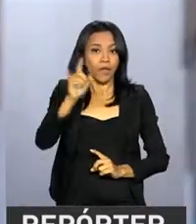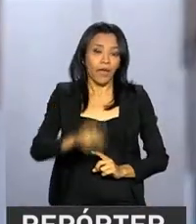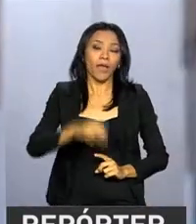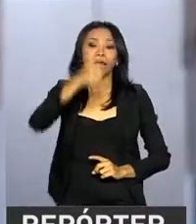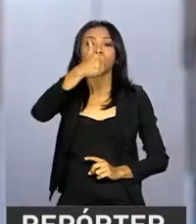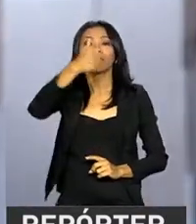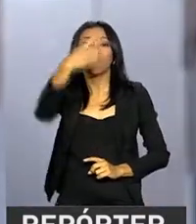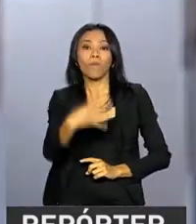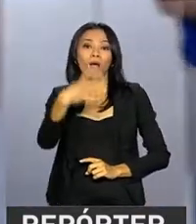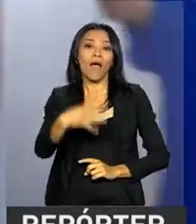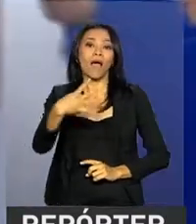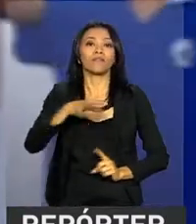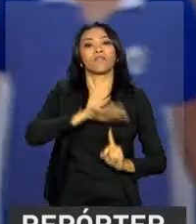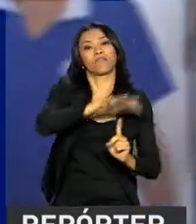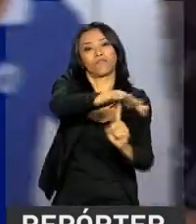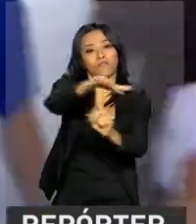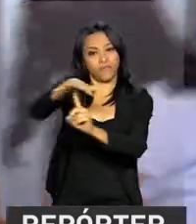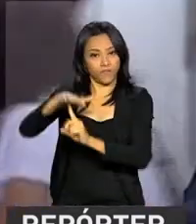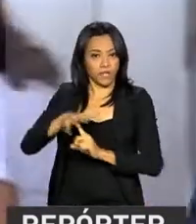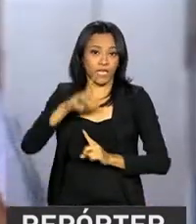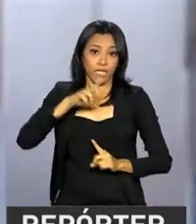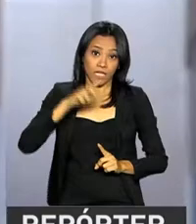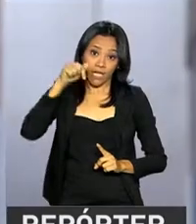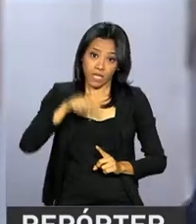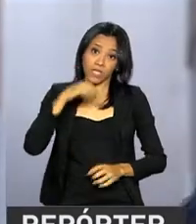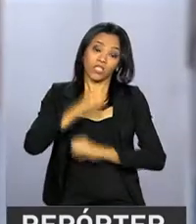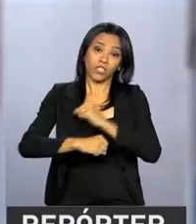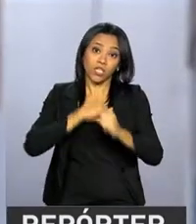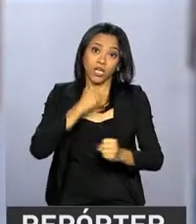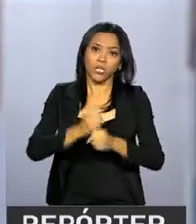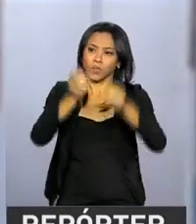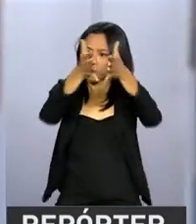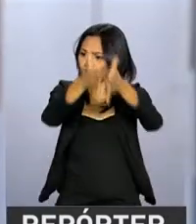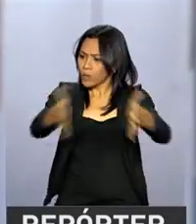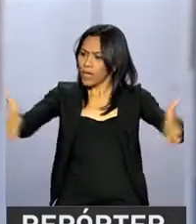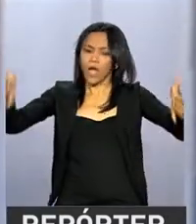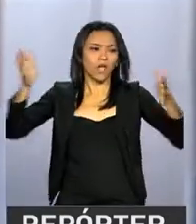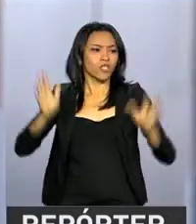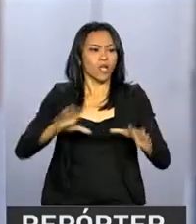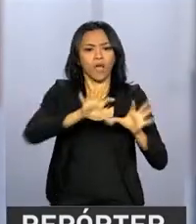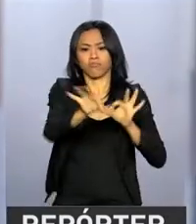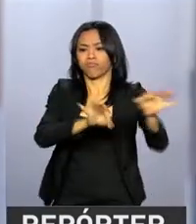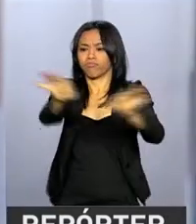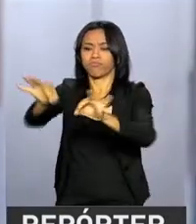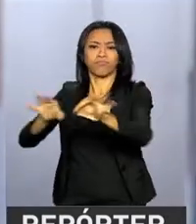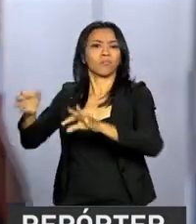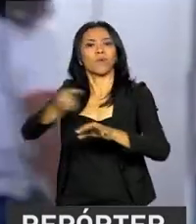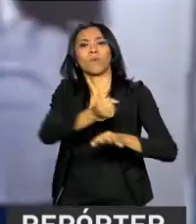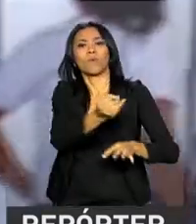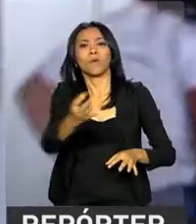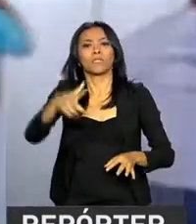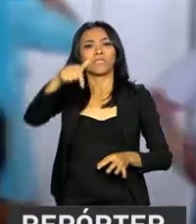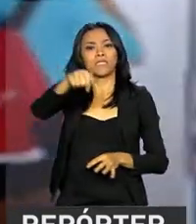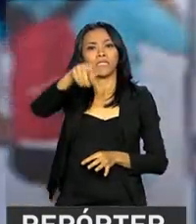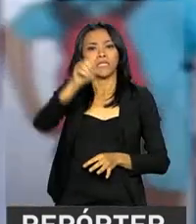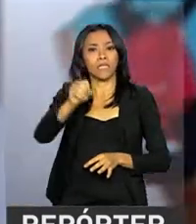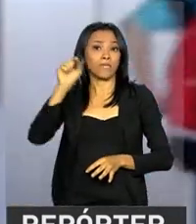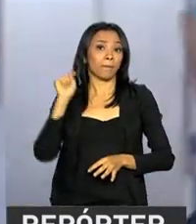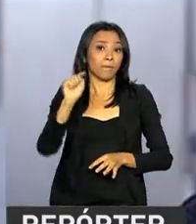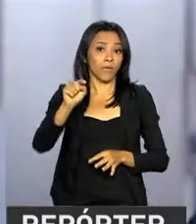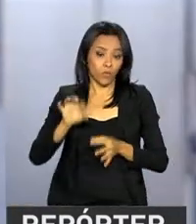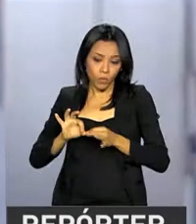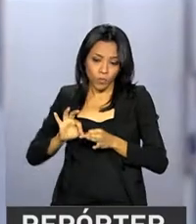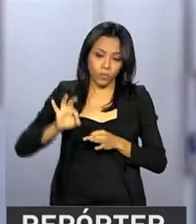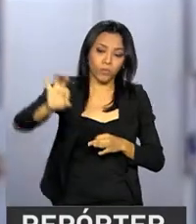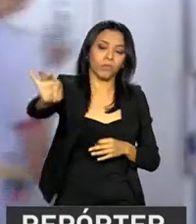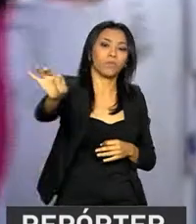edição da SNCT, que vai ter esse ano a maior estrutura, o maior espaço já montado. São 70 mil metros quadrados. A expectativa é